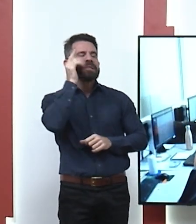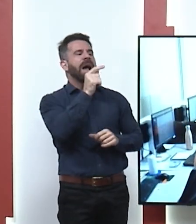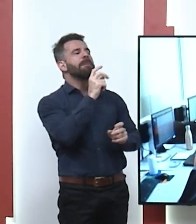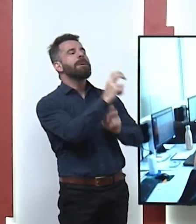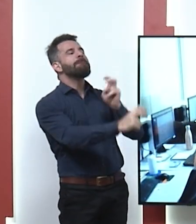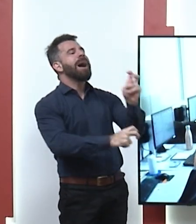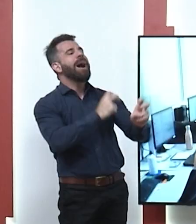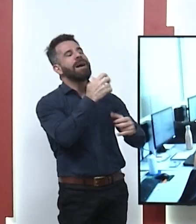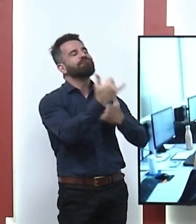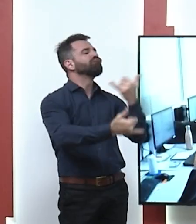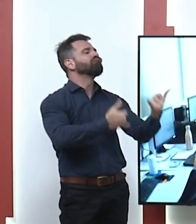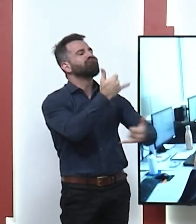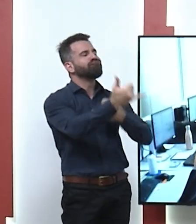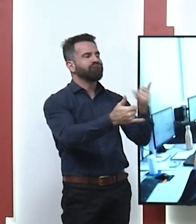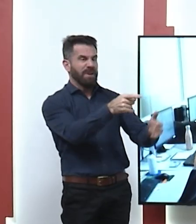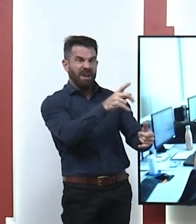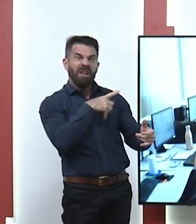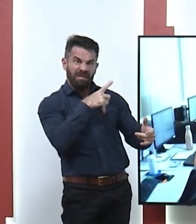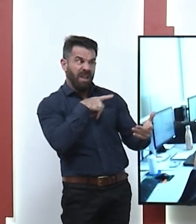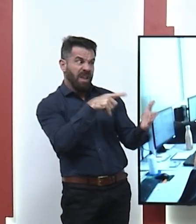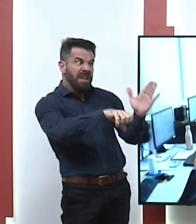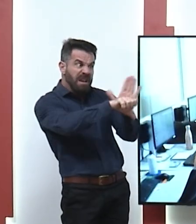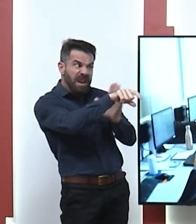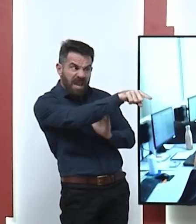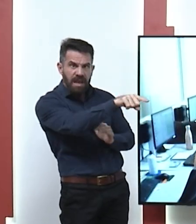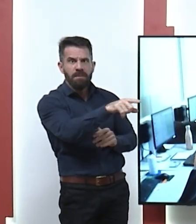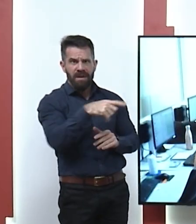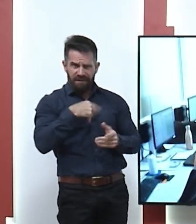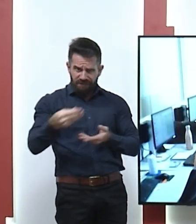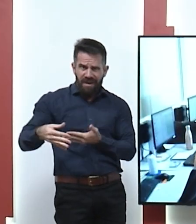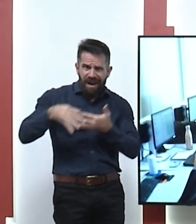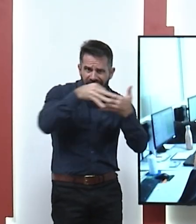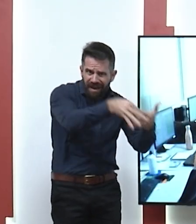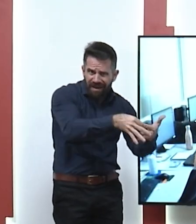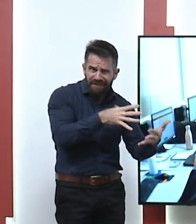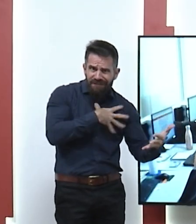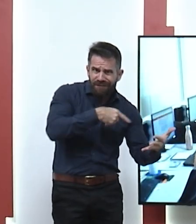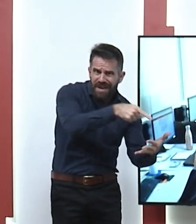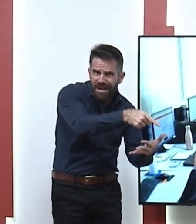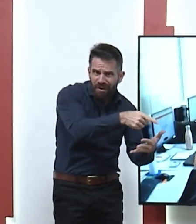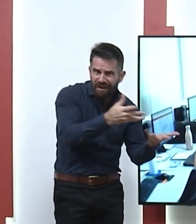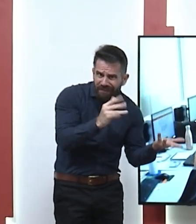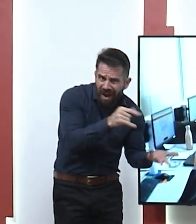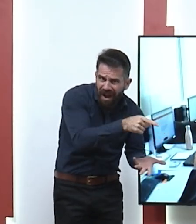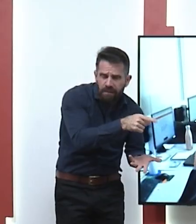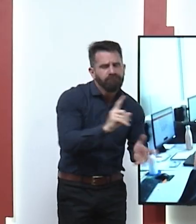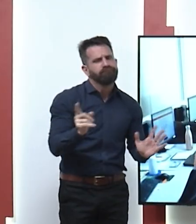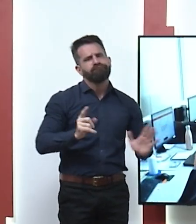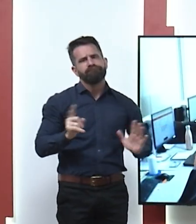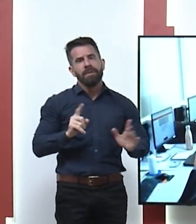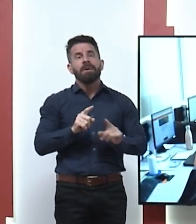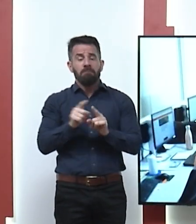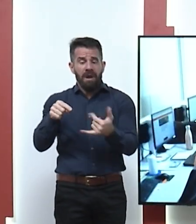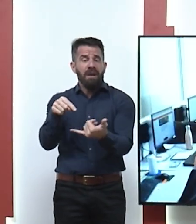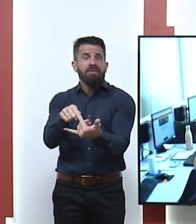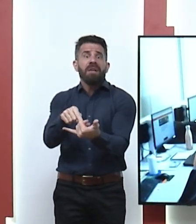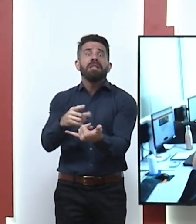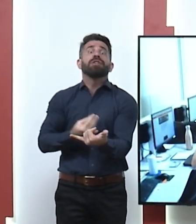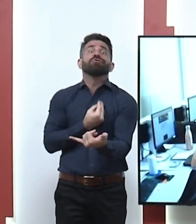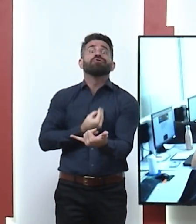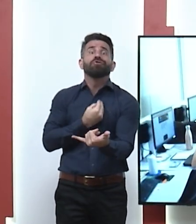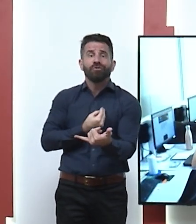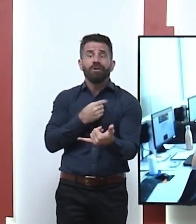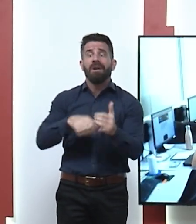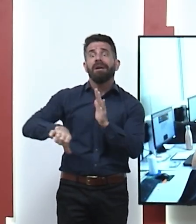crianças ali de forma deixar as crianças sem supervisão, né? E quando a gente deixa crianças e adolescentes sem supervisão na